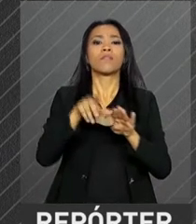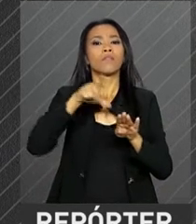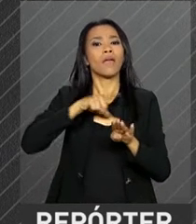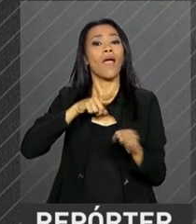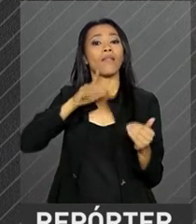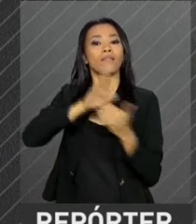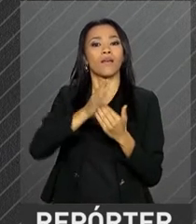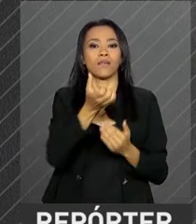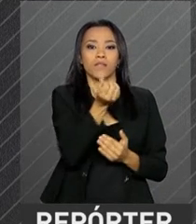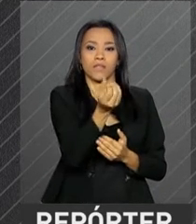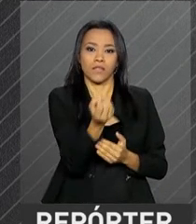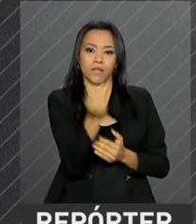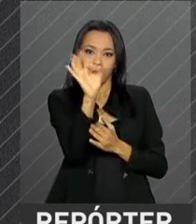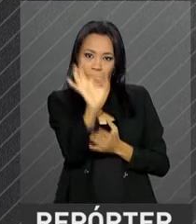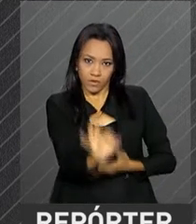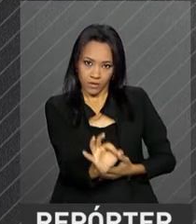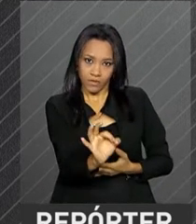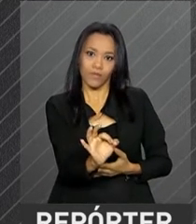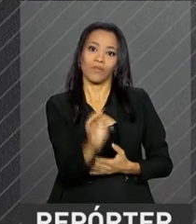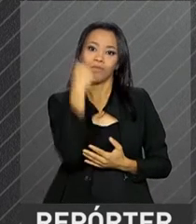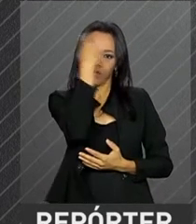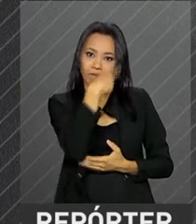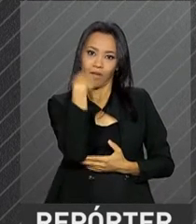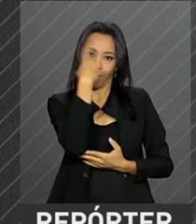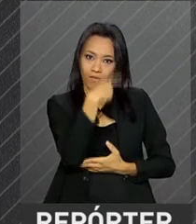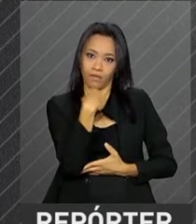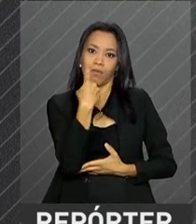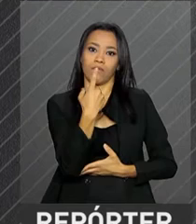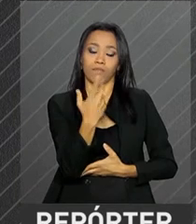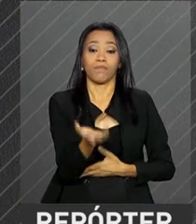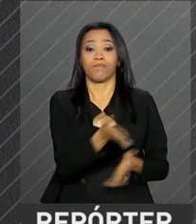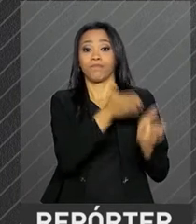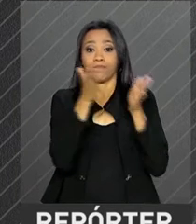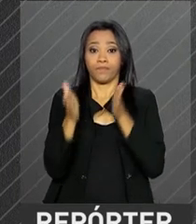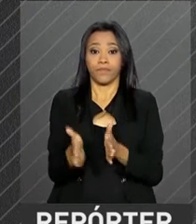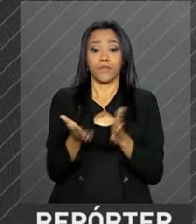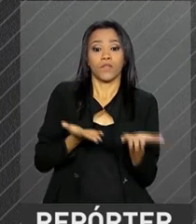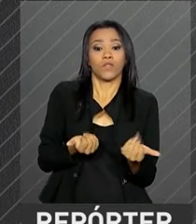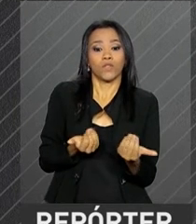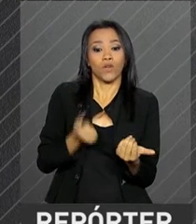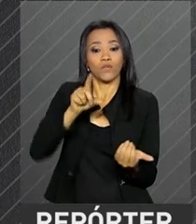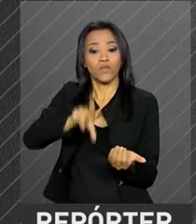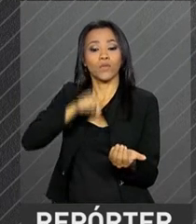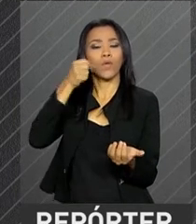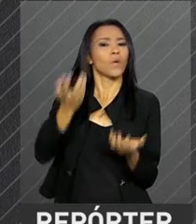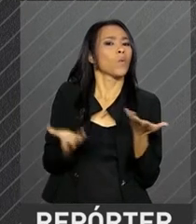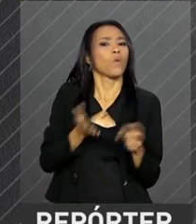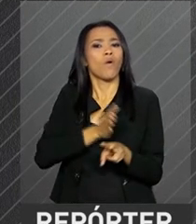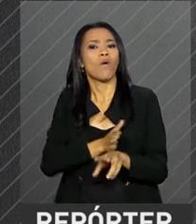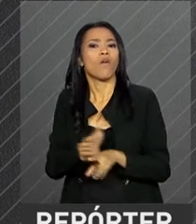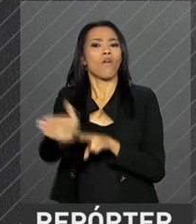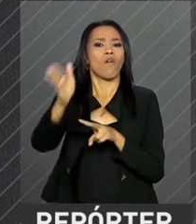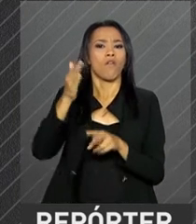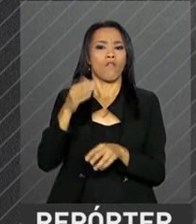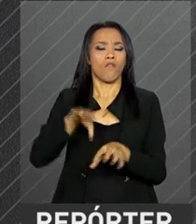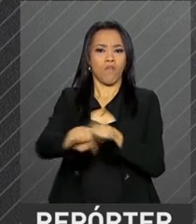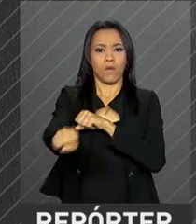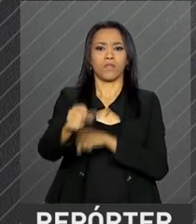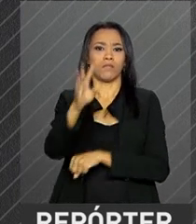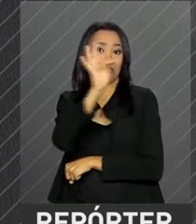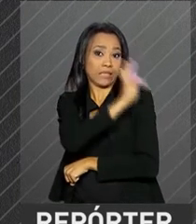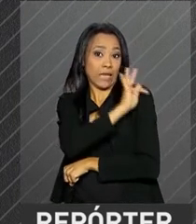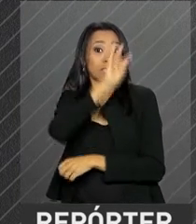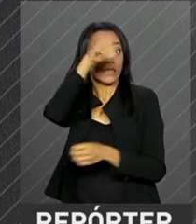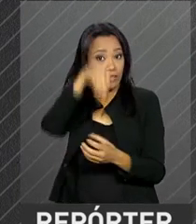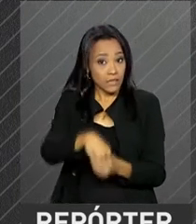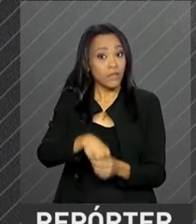até 60% da carga horária. O jovem poderá optar pela formação técnica profissional